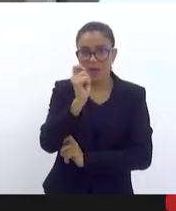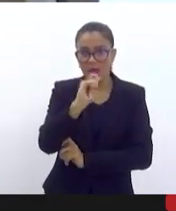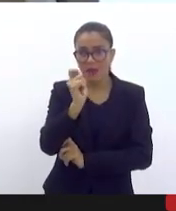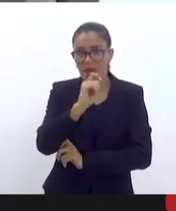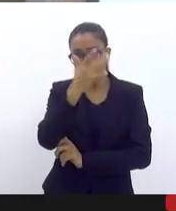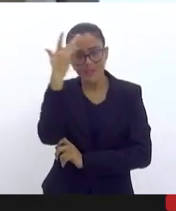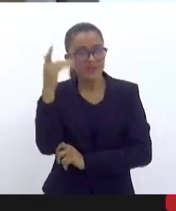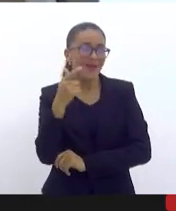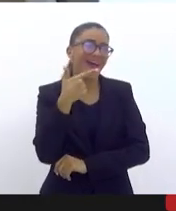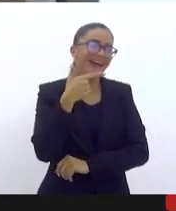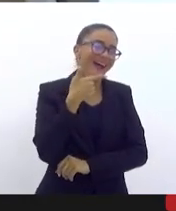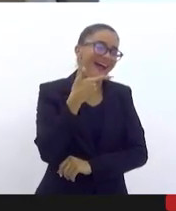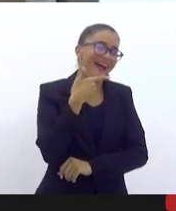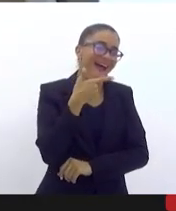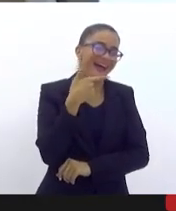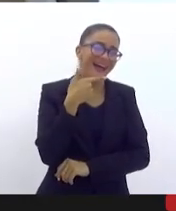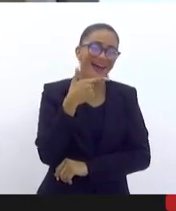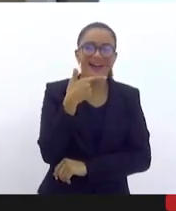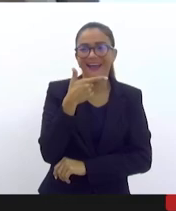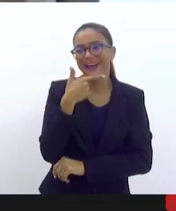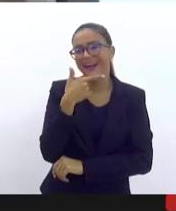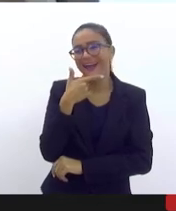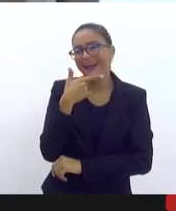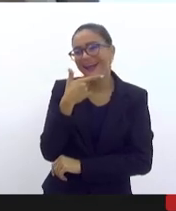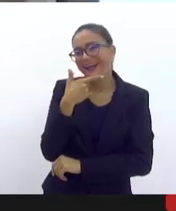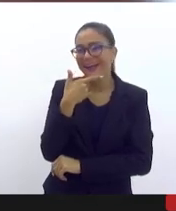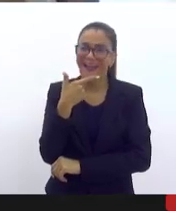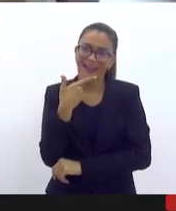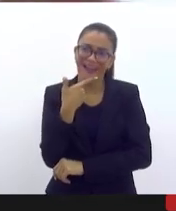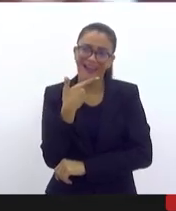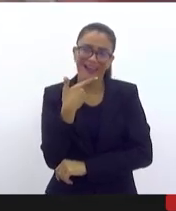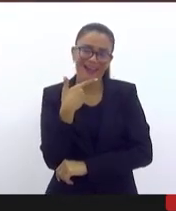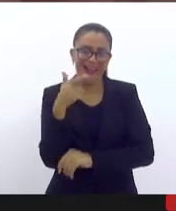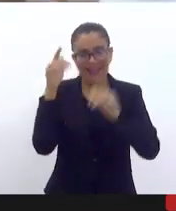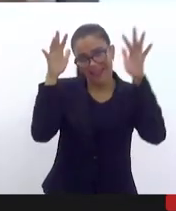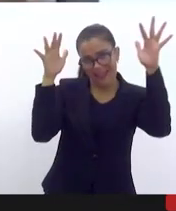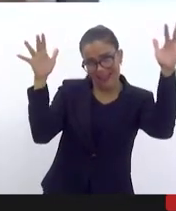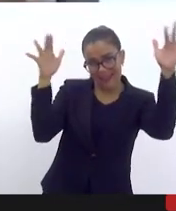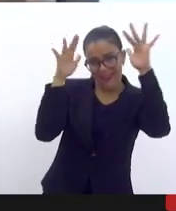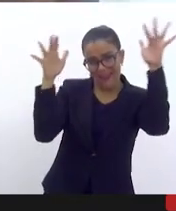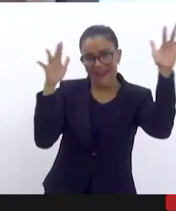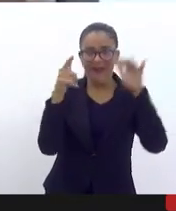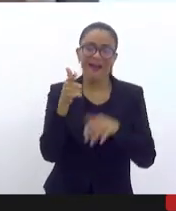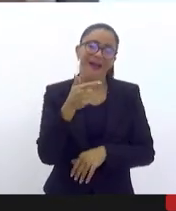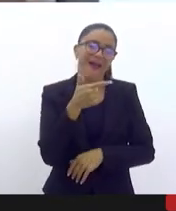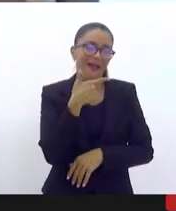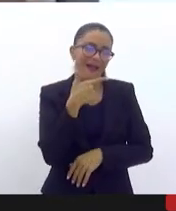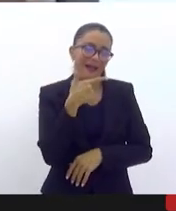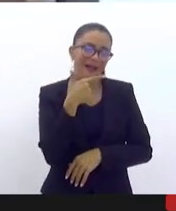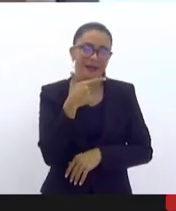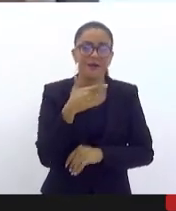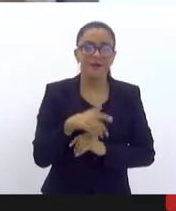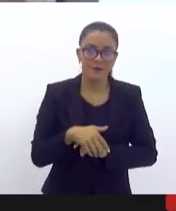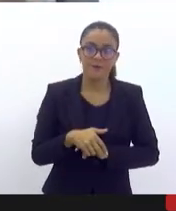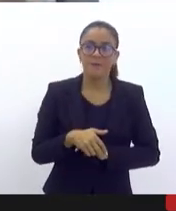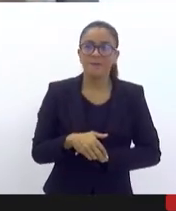pessoas acham engraçadas dão risada então aí ela se insere